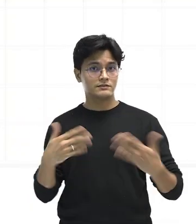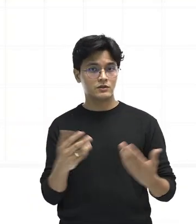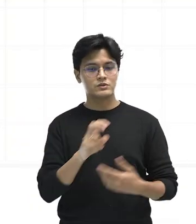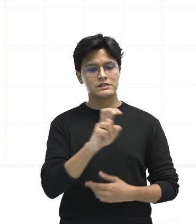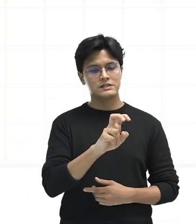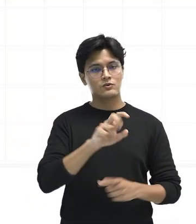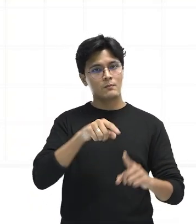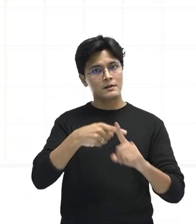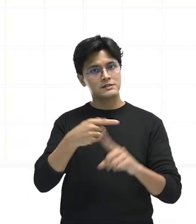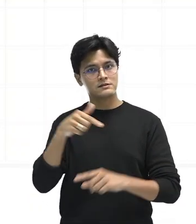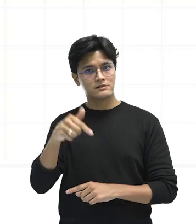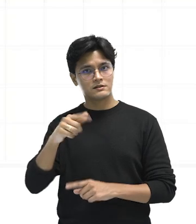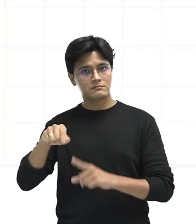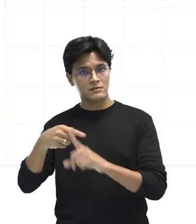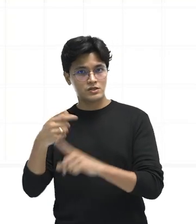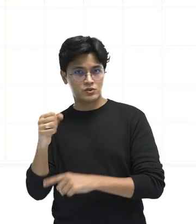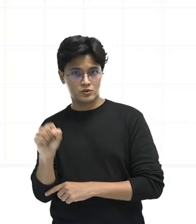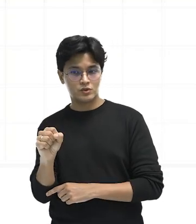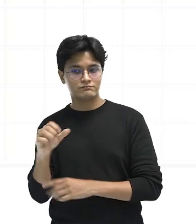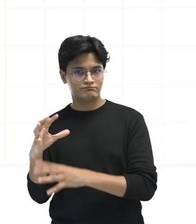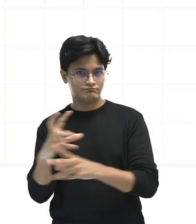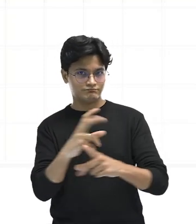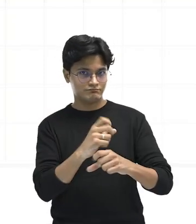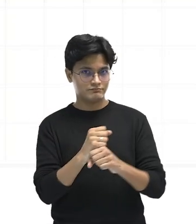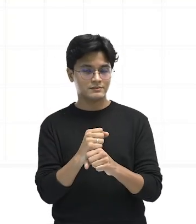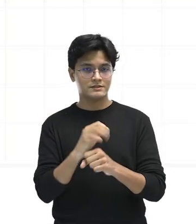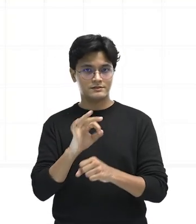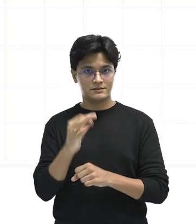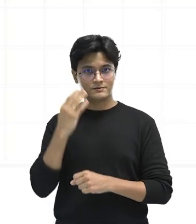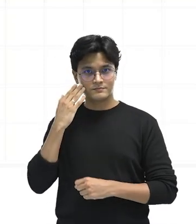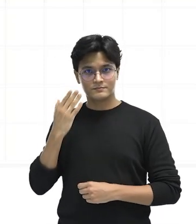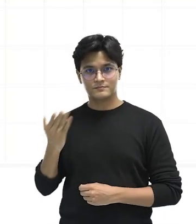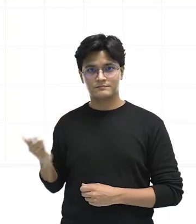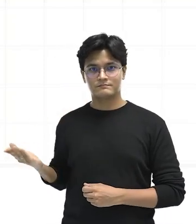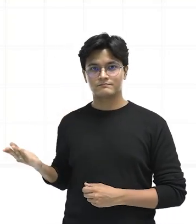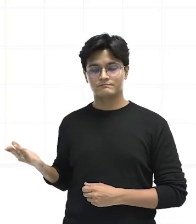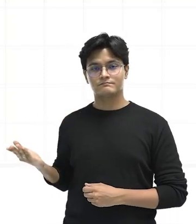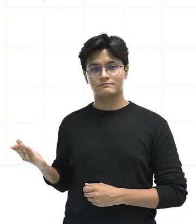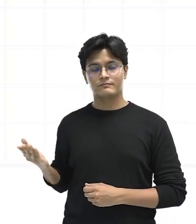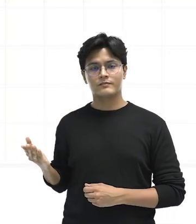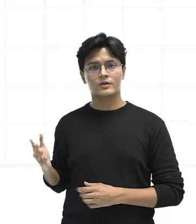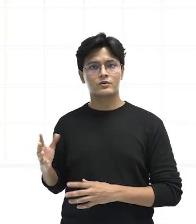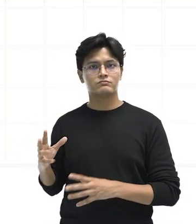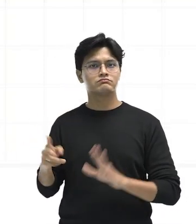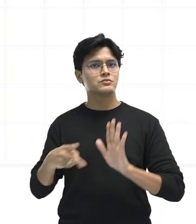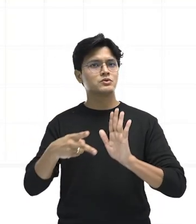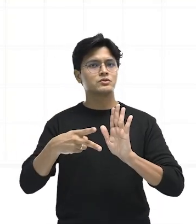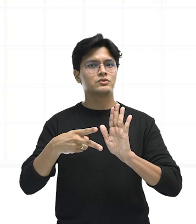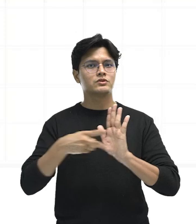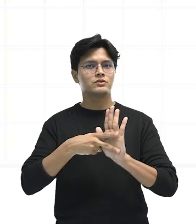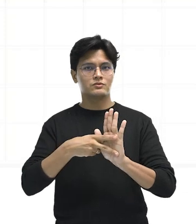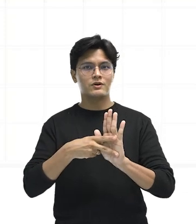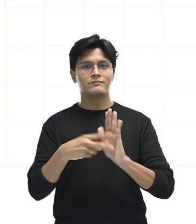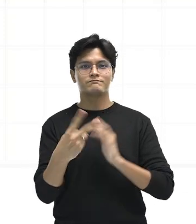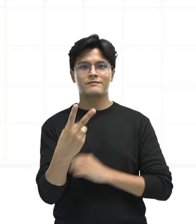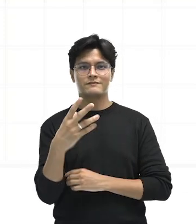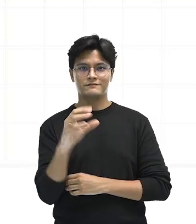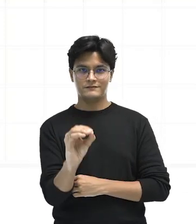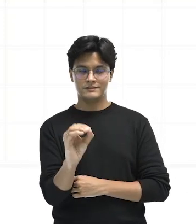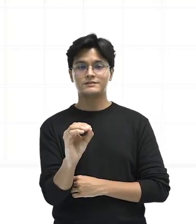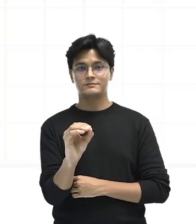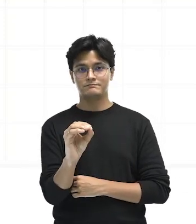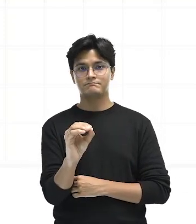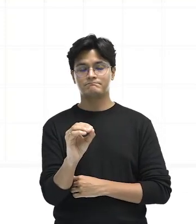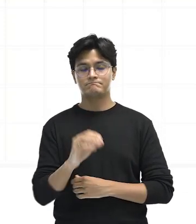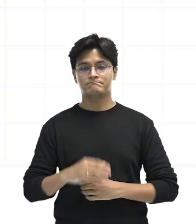valores, tá? 5 mais 7 mais 8. O total aí será igual a 20. E